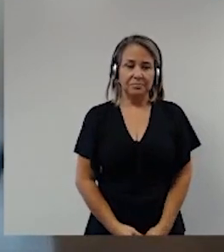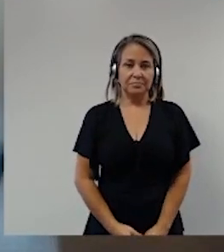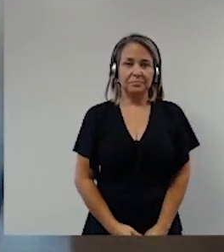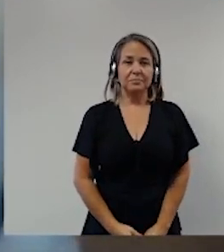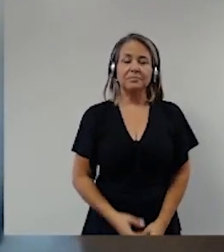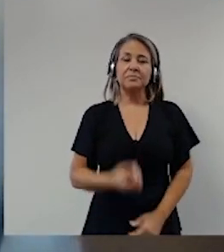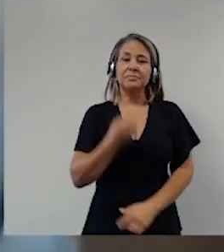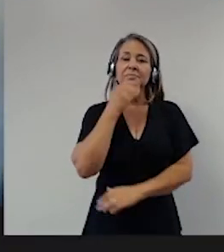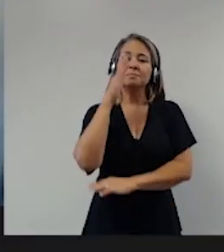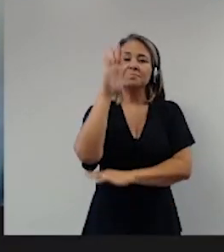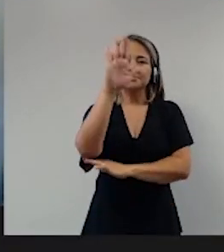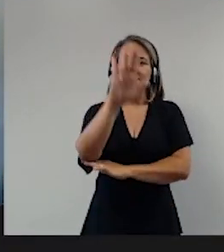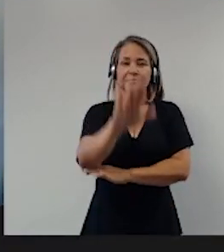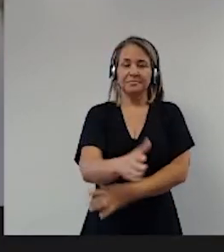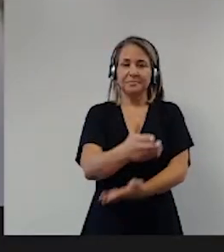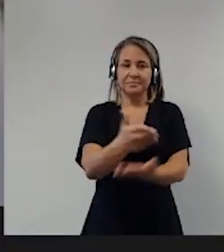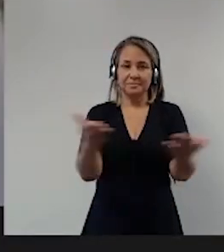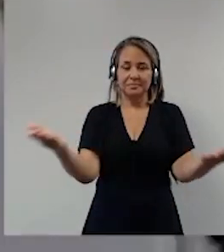Boa tarde.